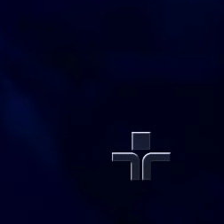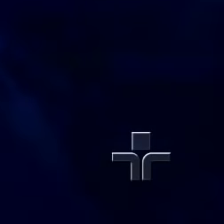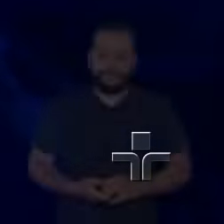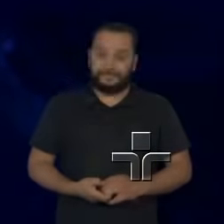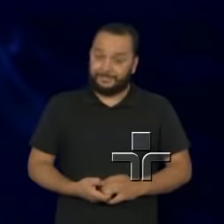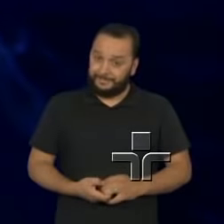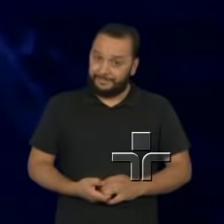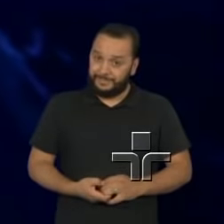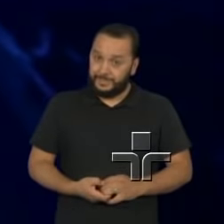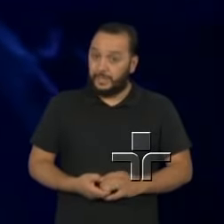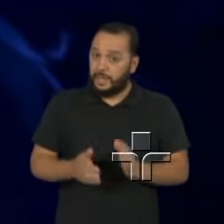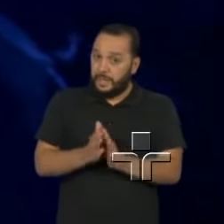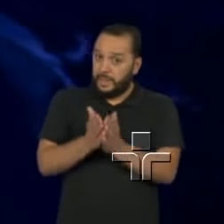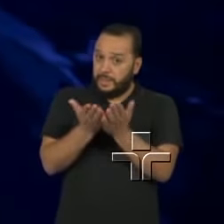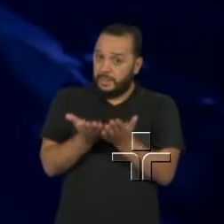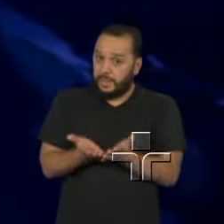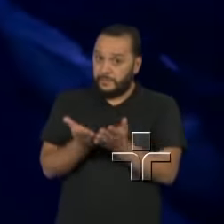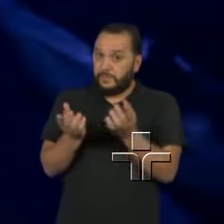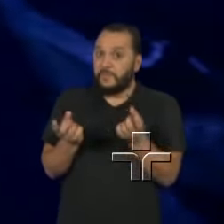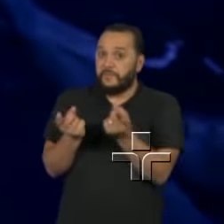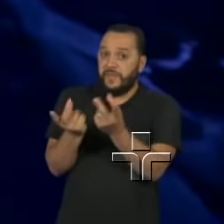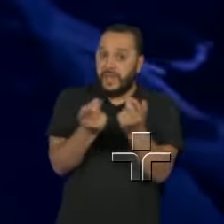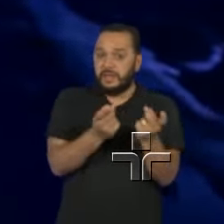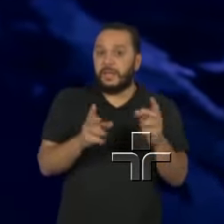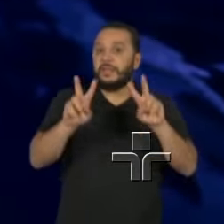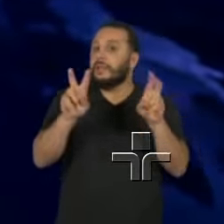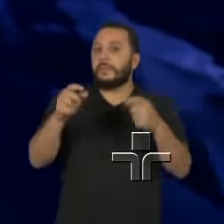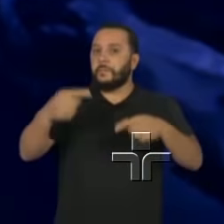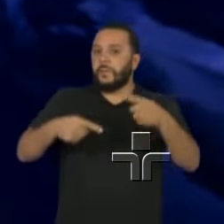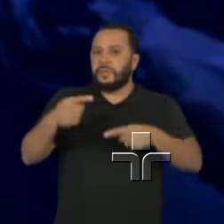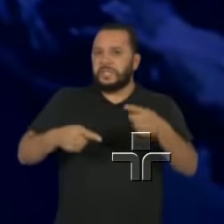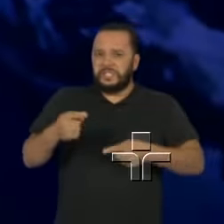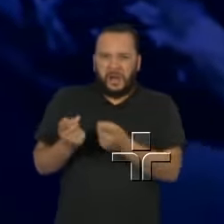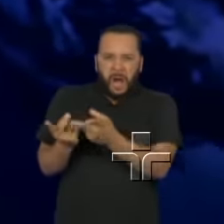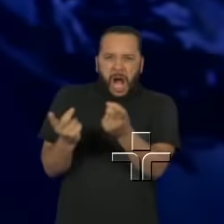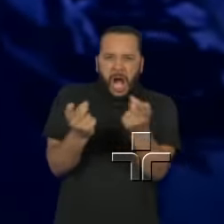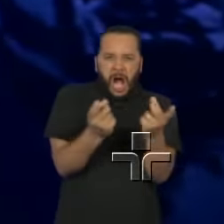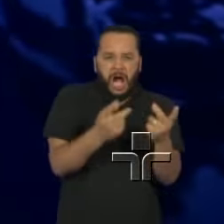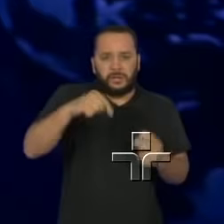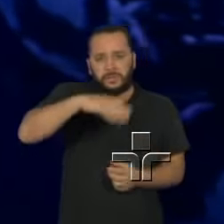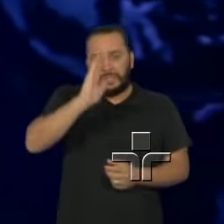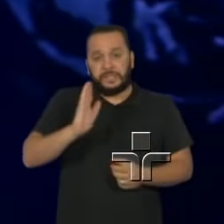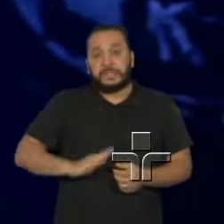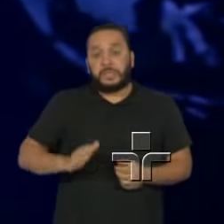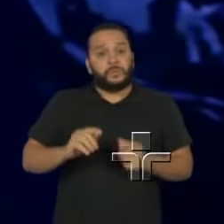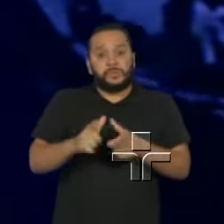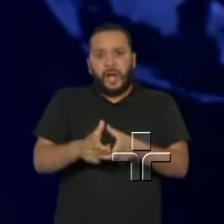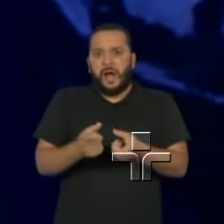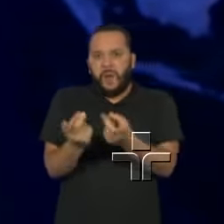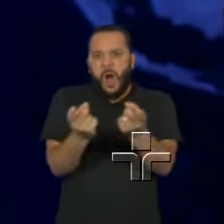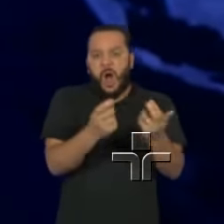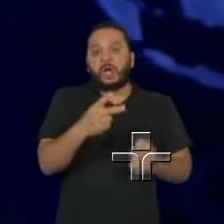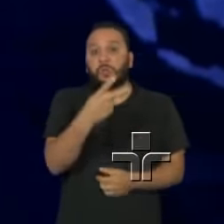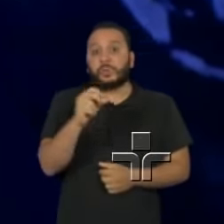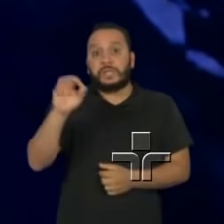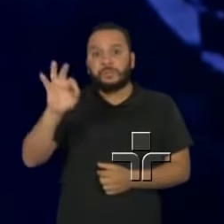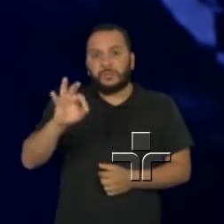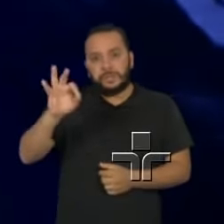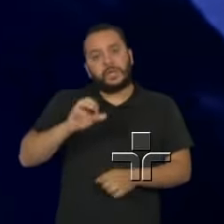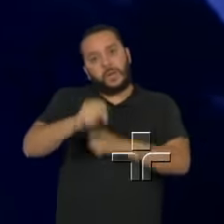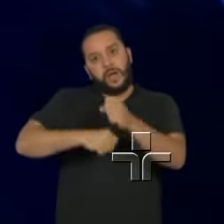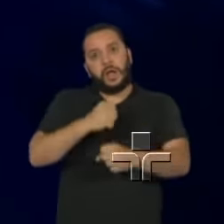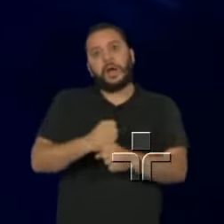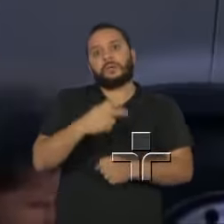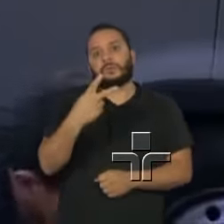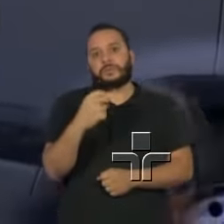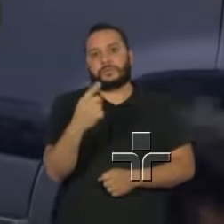As vendas de livros de política dispararam no Brasil. A média mensal cresceu 200% em 2019, a maior dos últimos